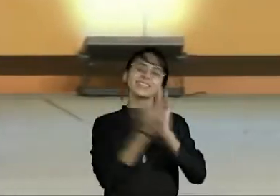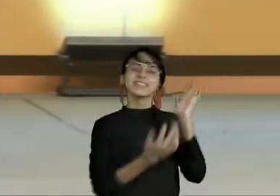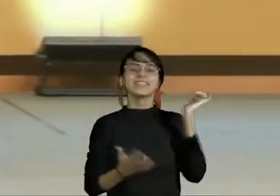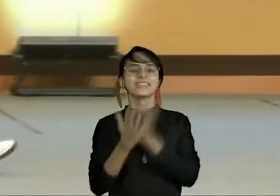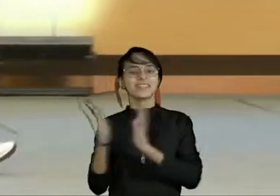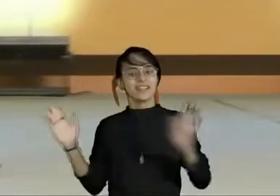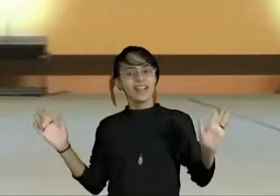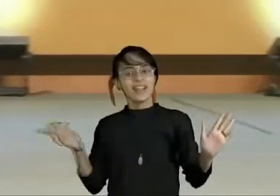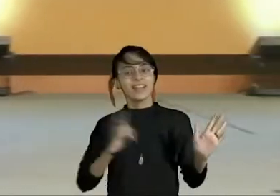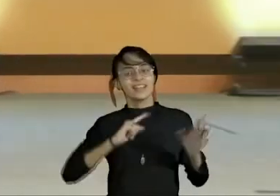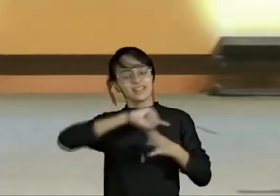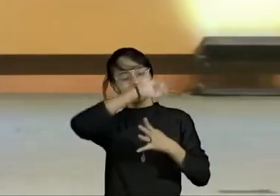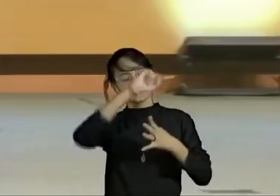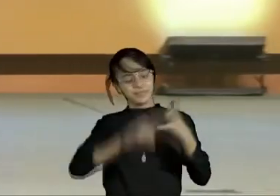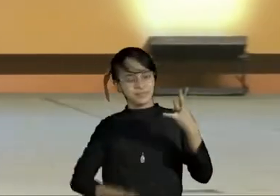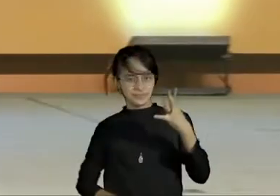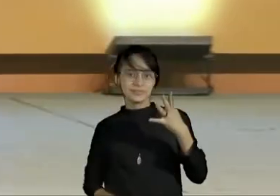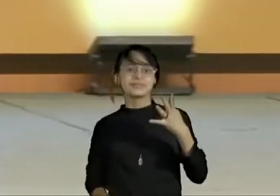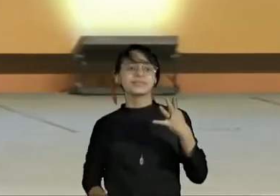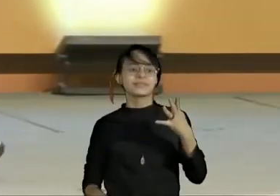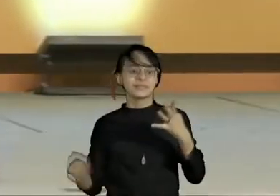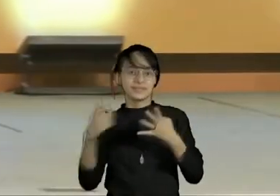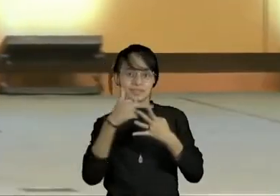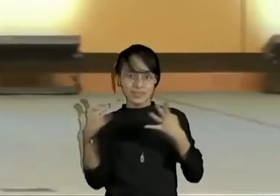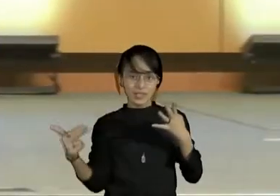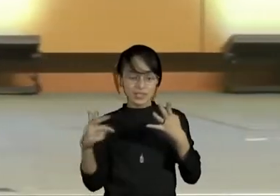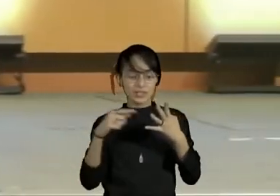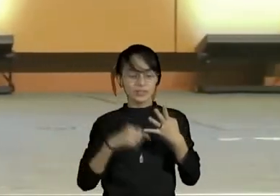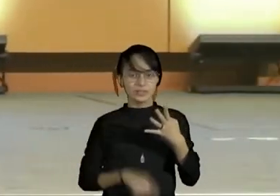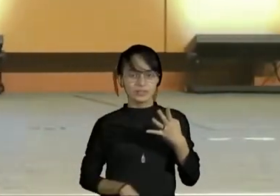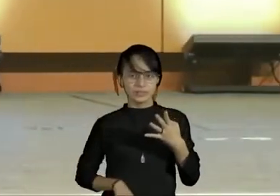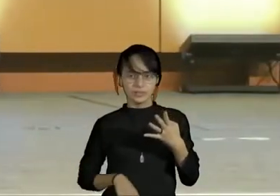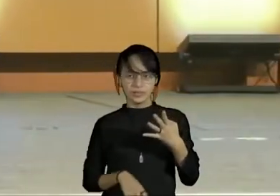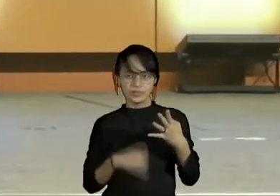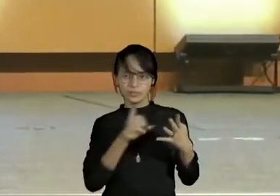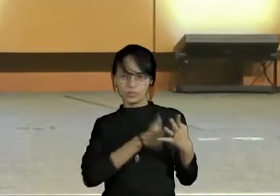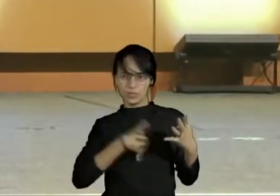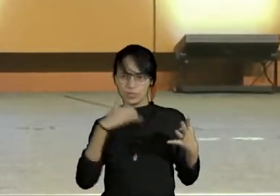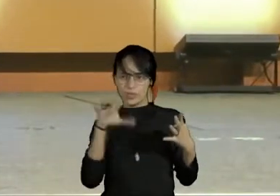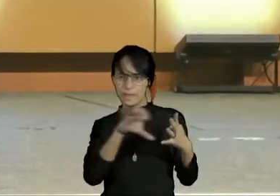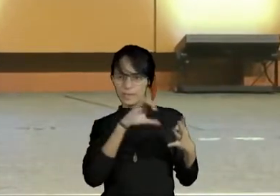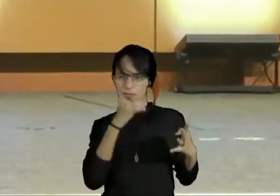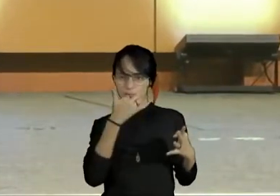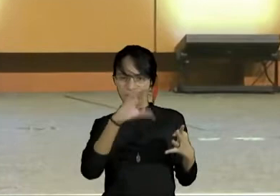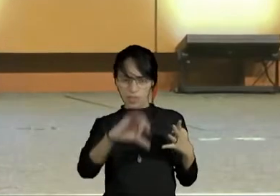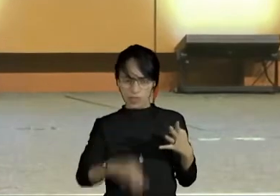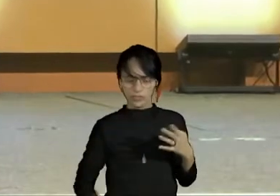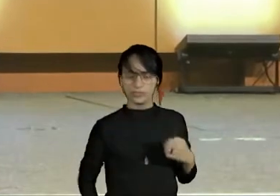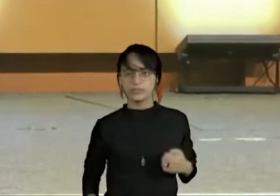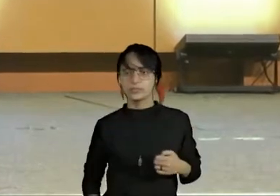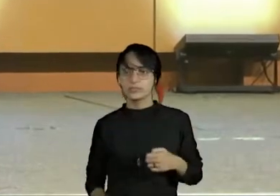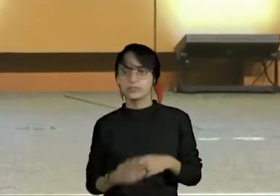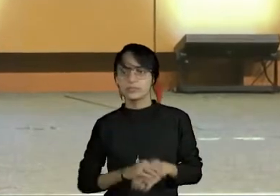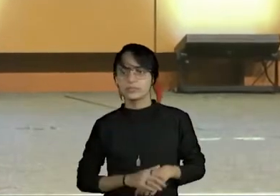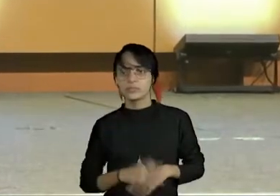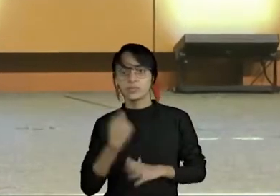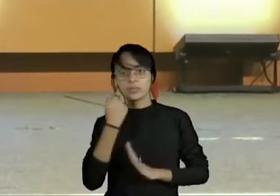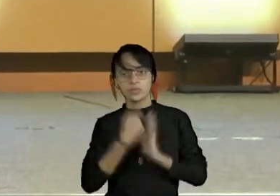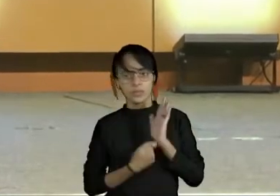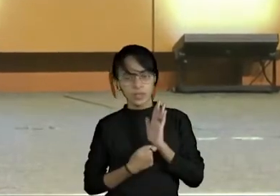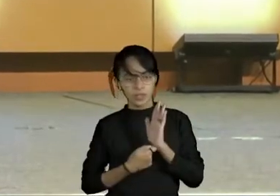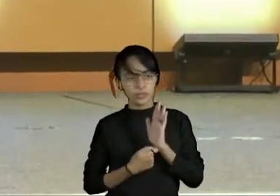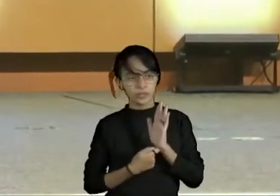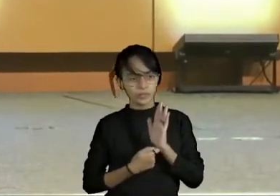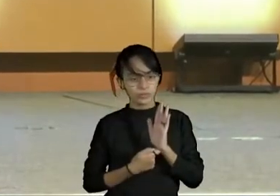haver 4 menções, das quais 3 em João 19. Nós separamos nesta noite, onde o texto